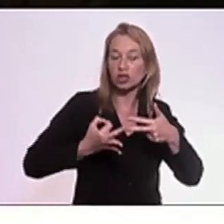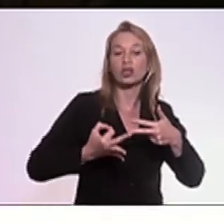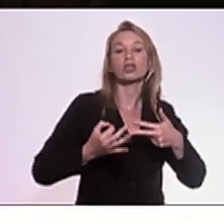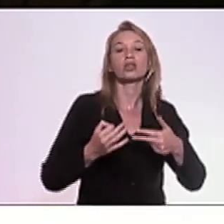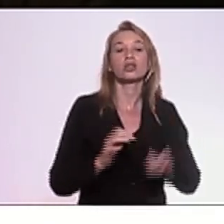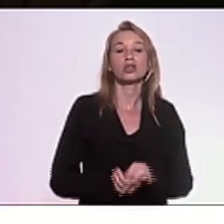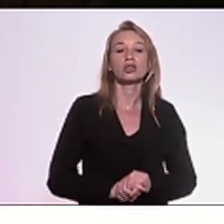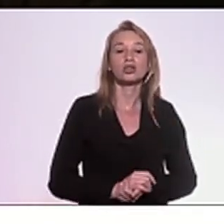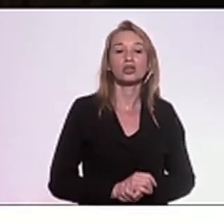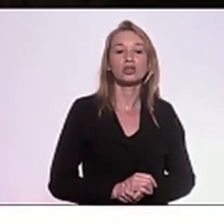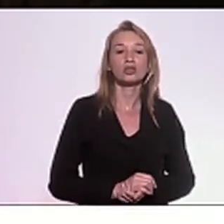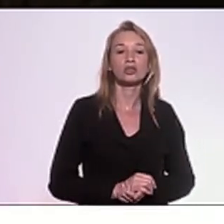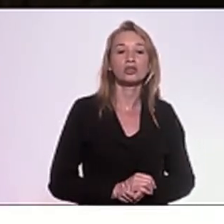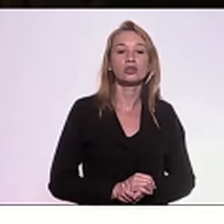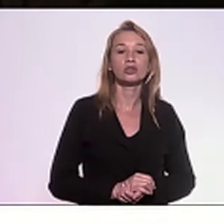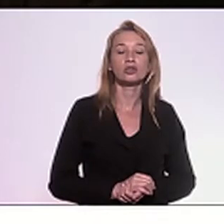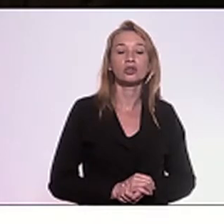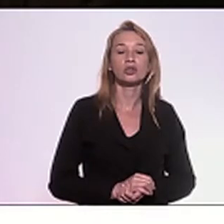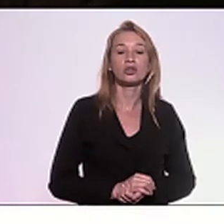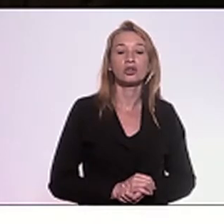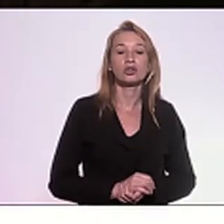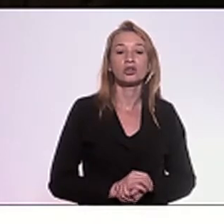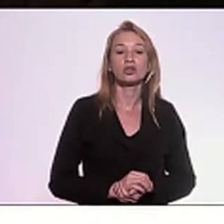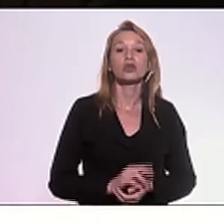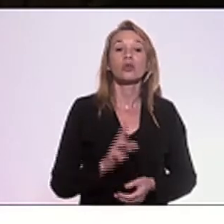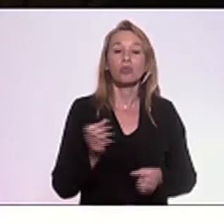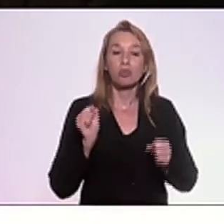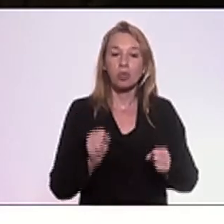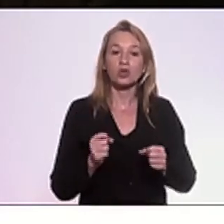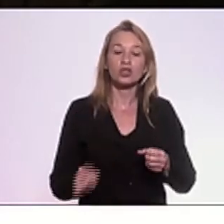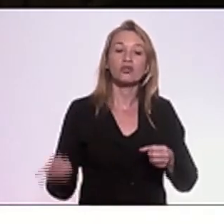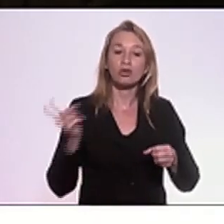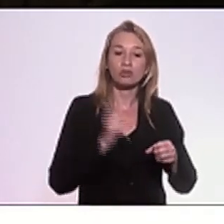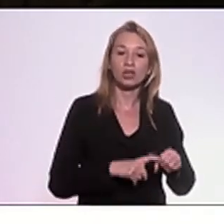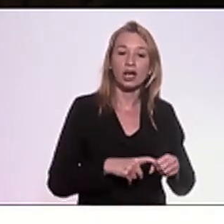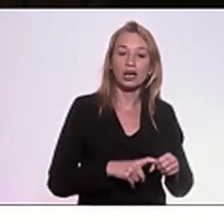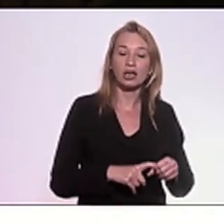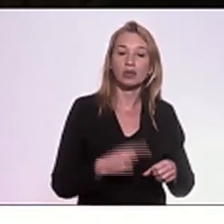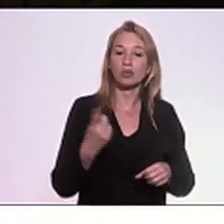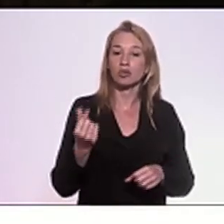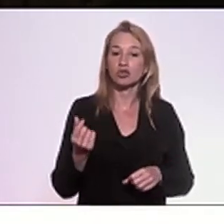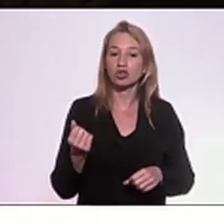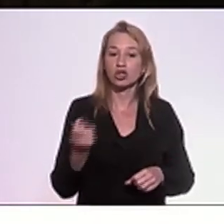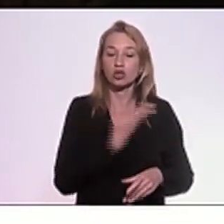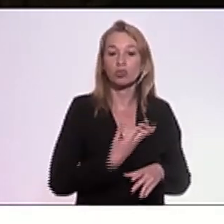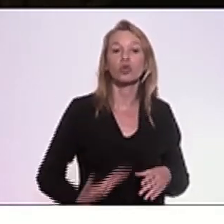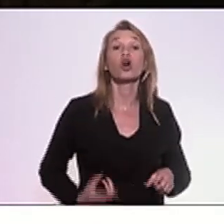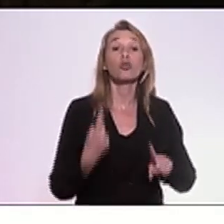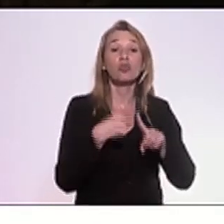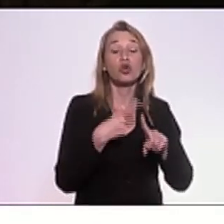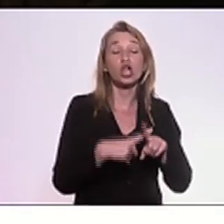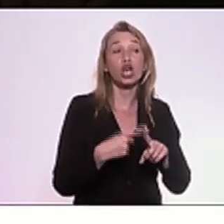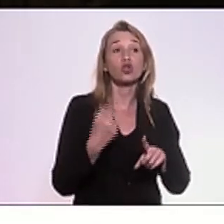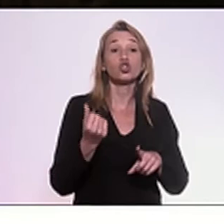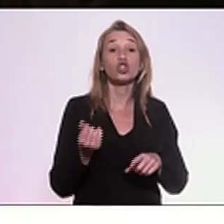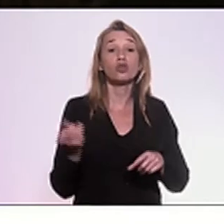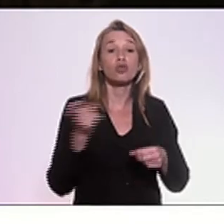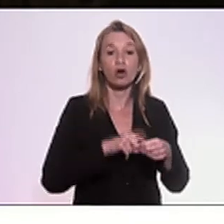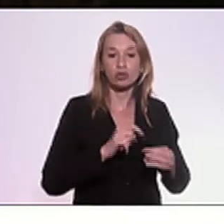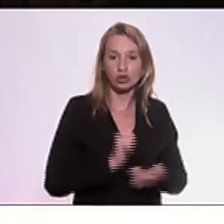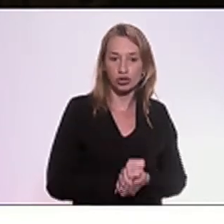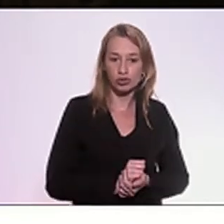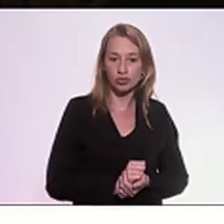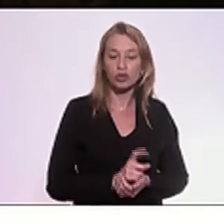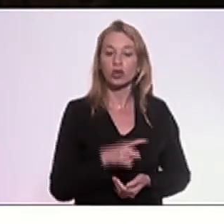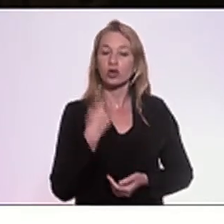Defensoria, os excedentes desses fundos possam voltar para o Tesouro. Por quê, presidente? E aqui eu defendo que esse dinheiro volte. Porque quando a gente